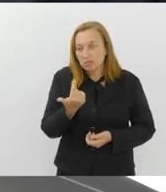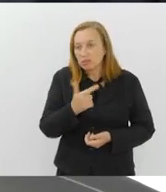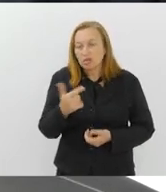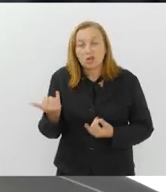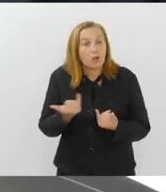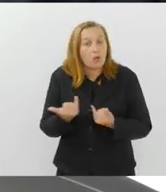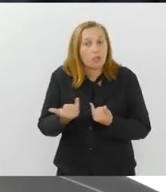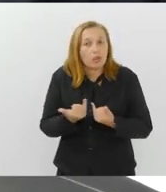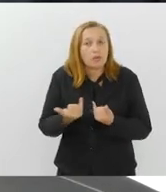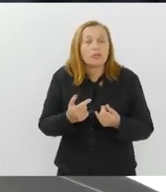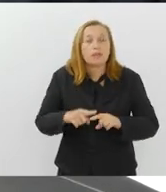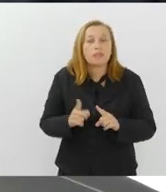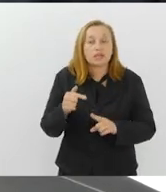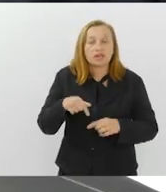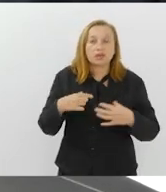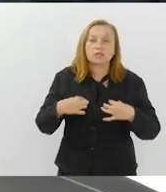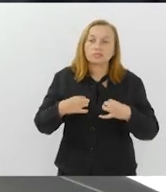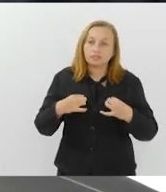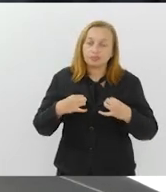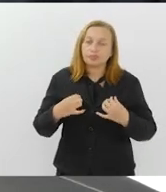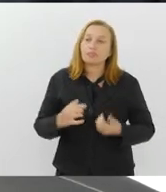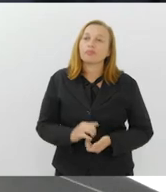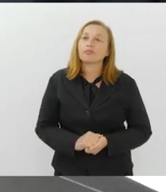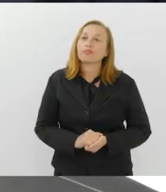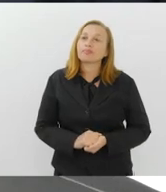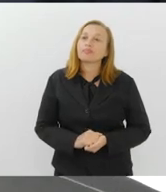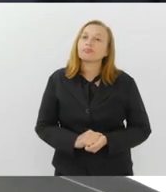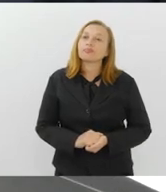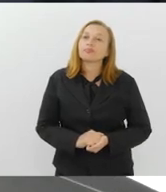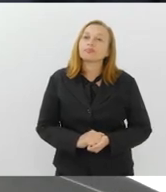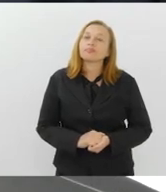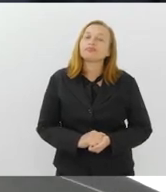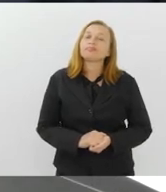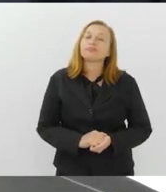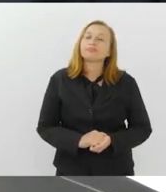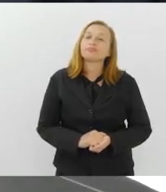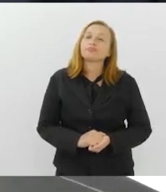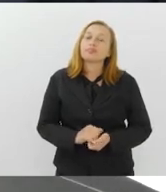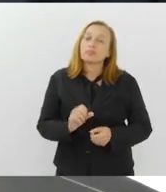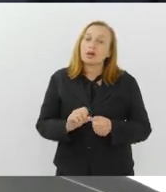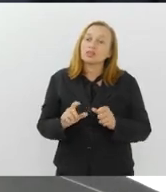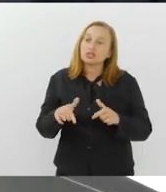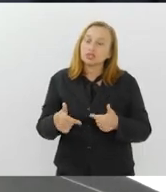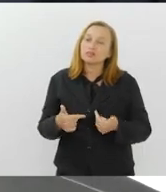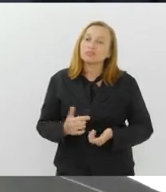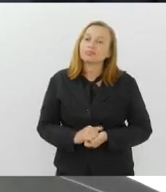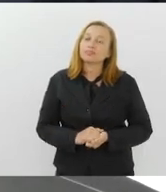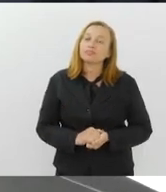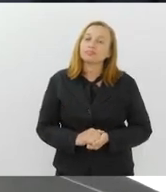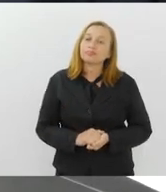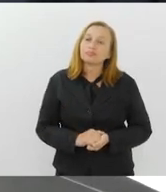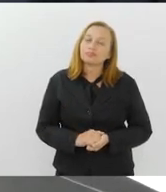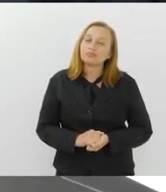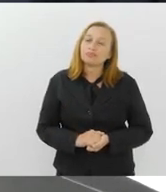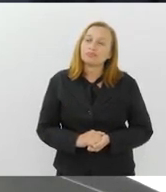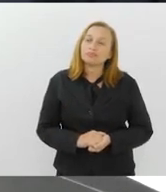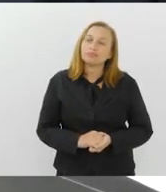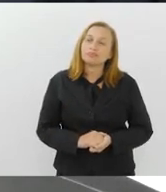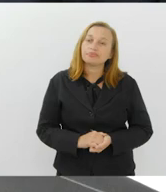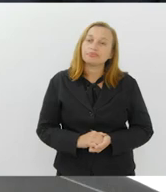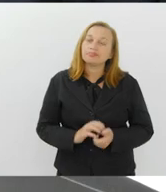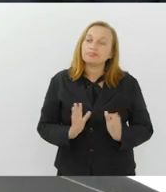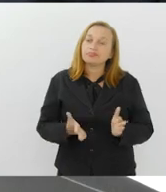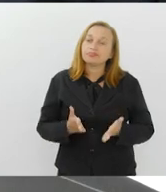informação, mas a gente está aqui à disposição para apurar e fazer as coisas acontecer da melhor forma possível. Então, hoje, para ter